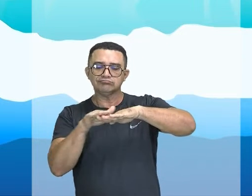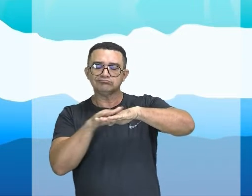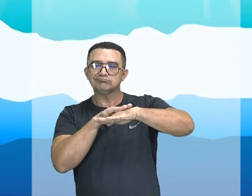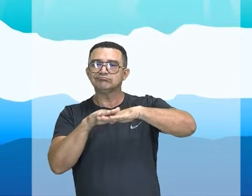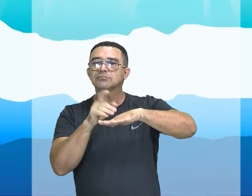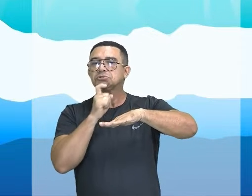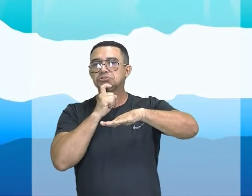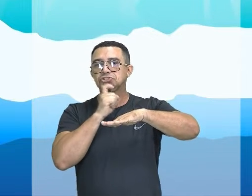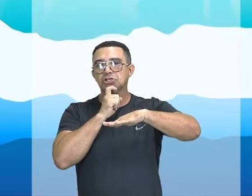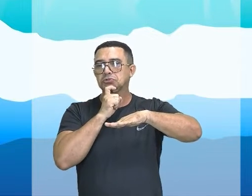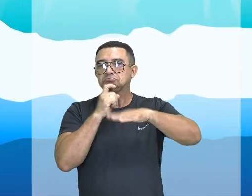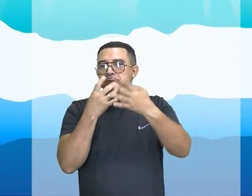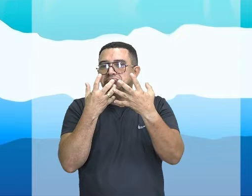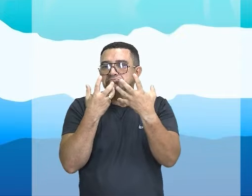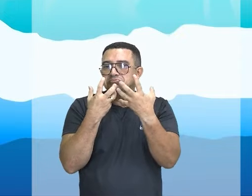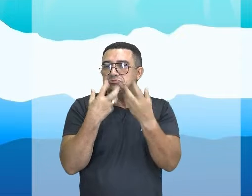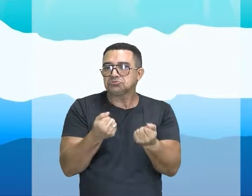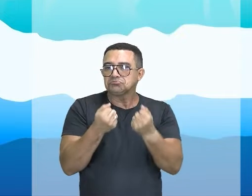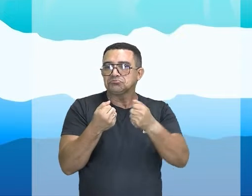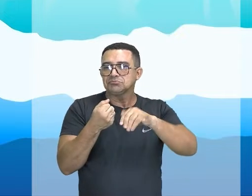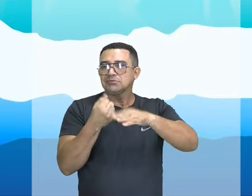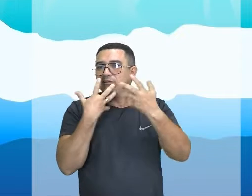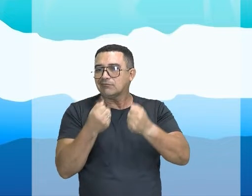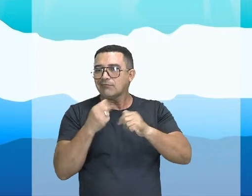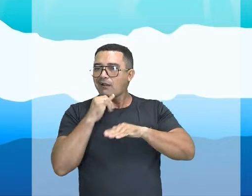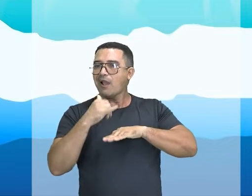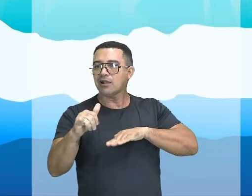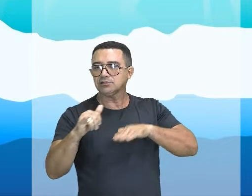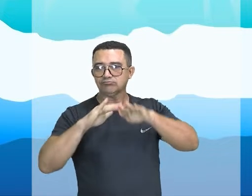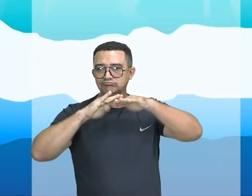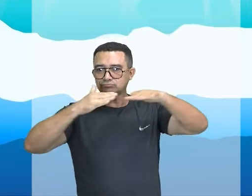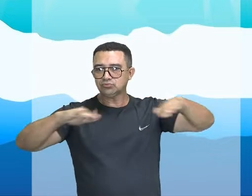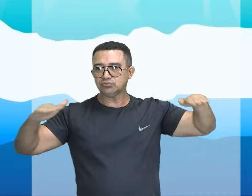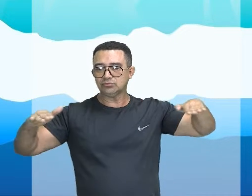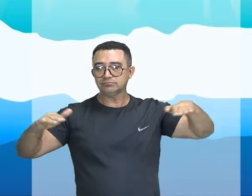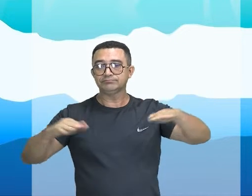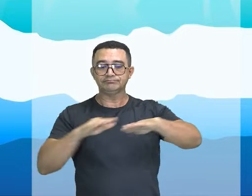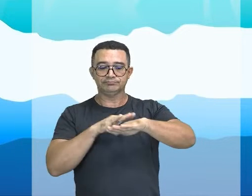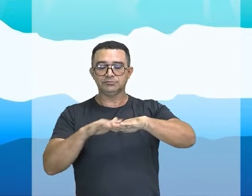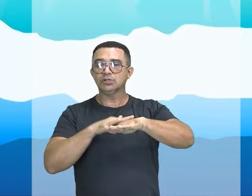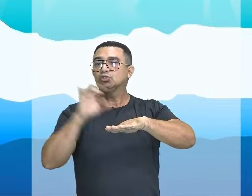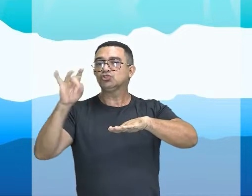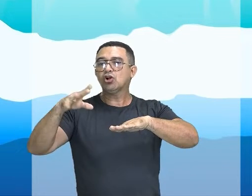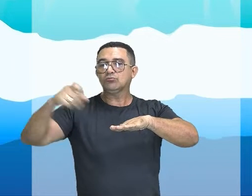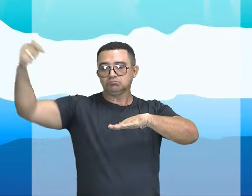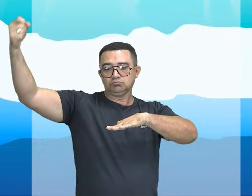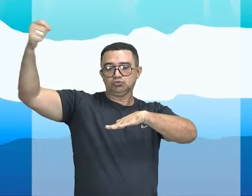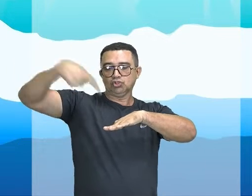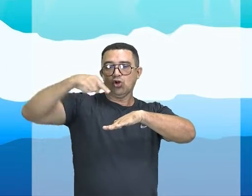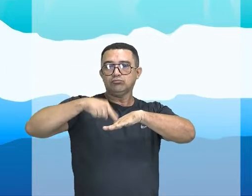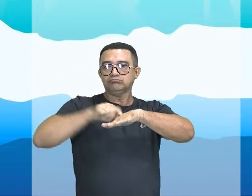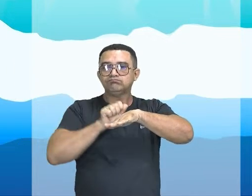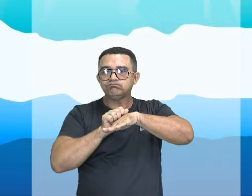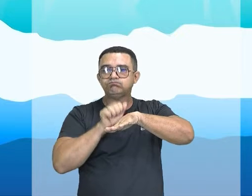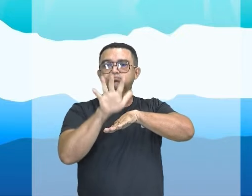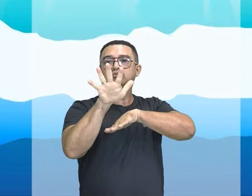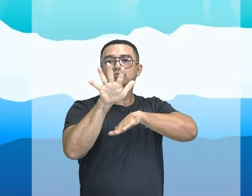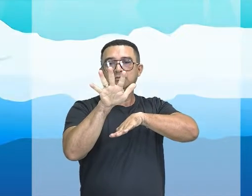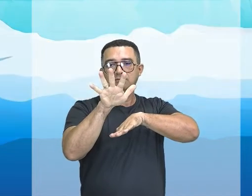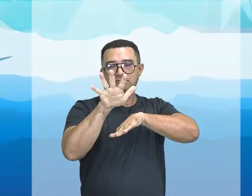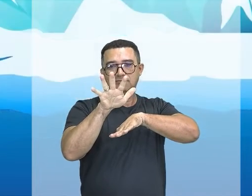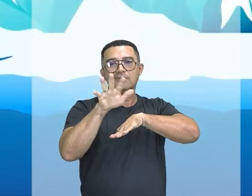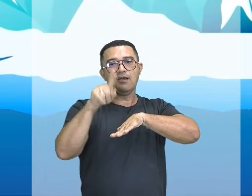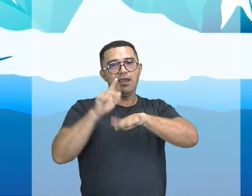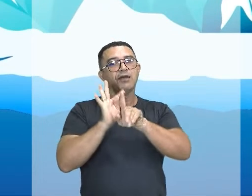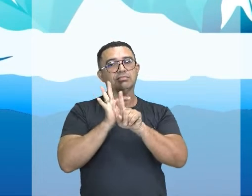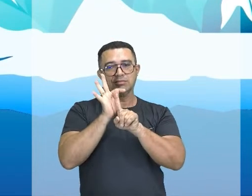olha, ele não vai absorver essa radiação. Logo, ele vai refletir essa radiação, que faz com que a